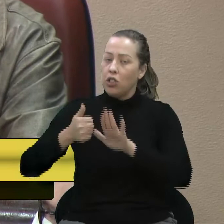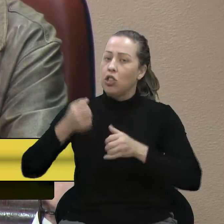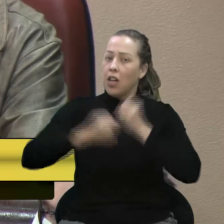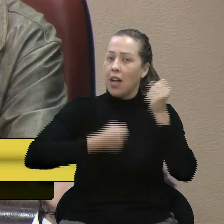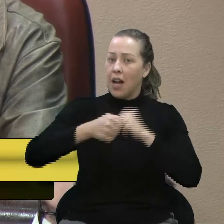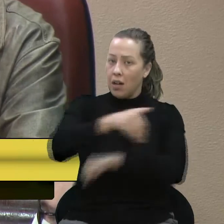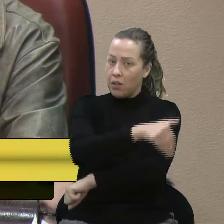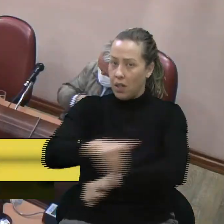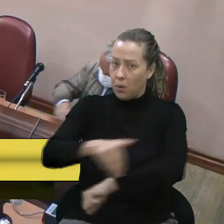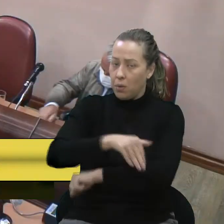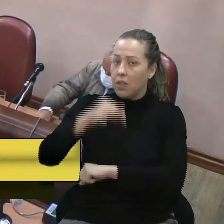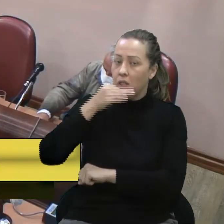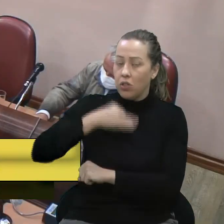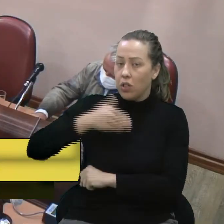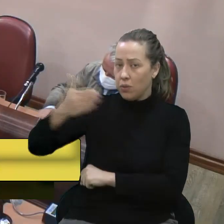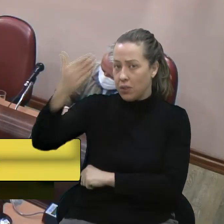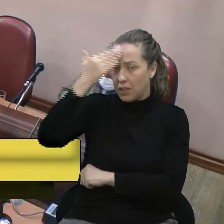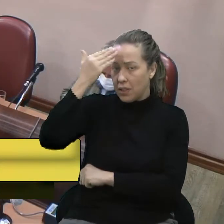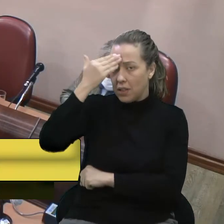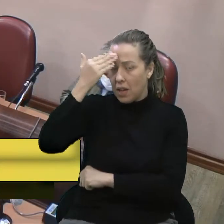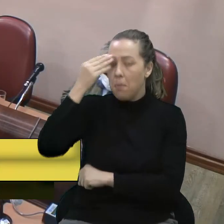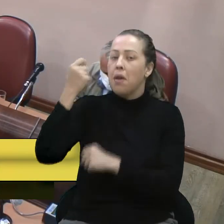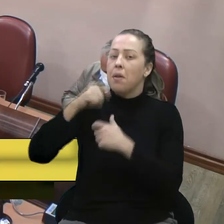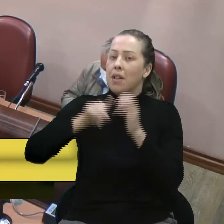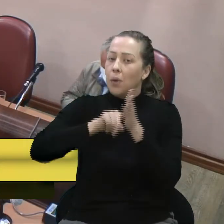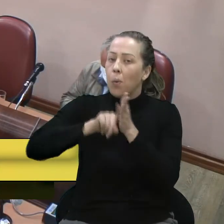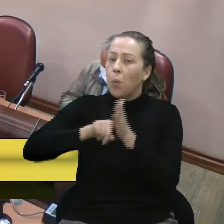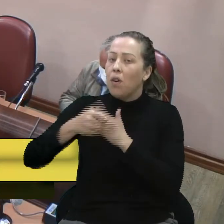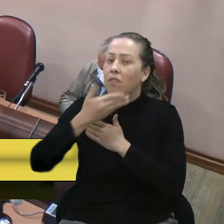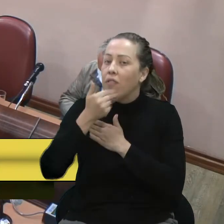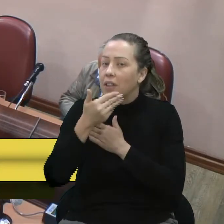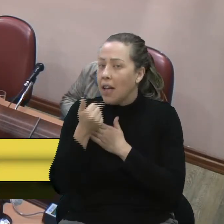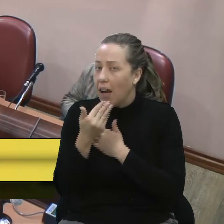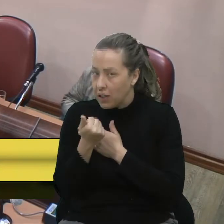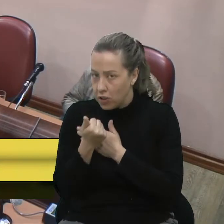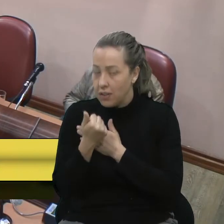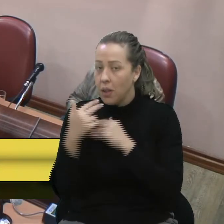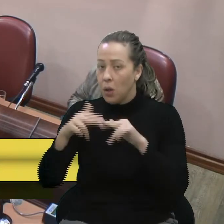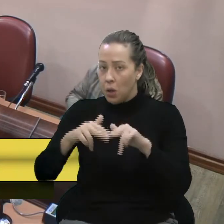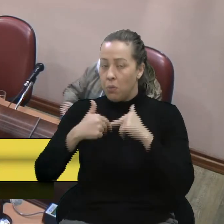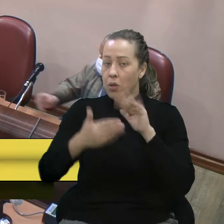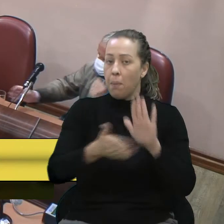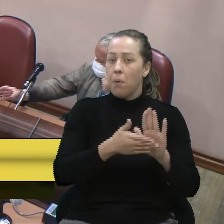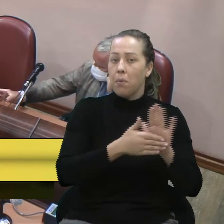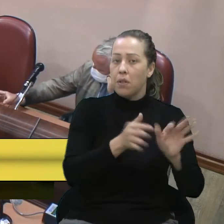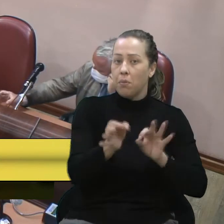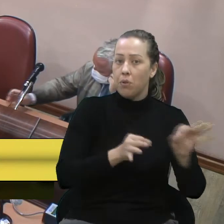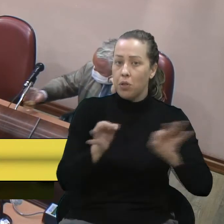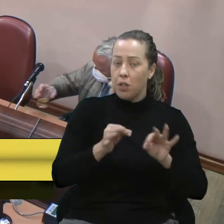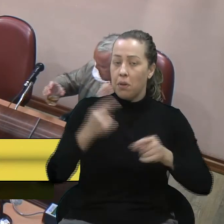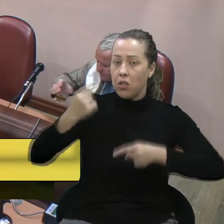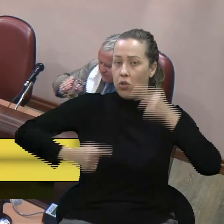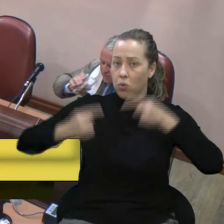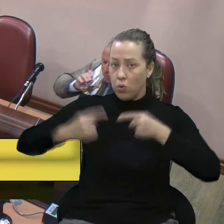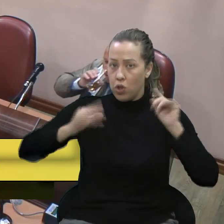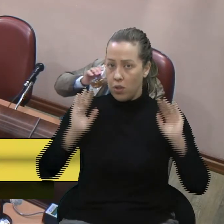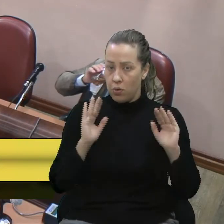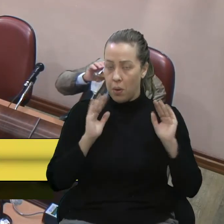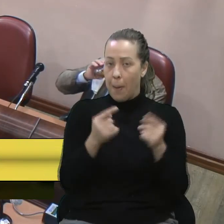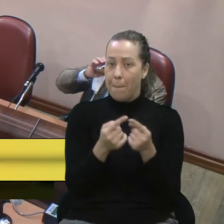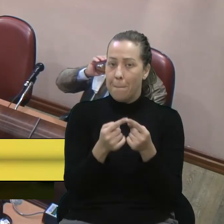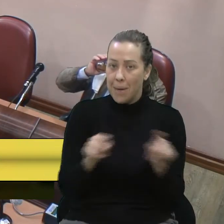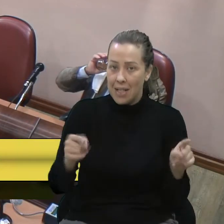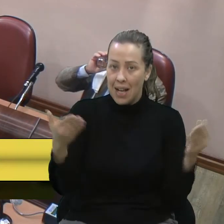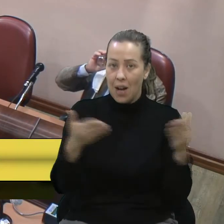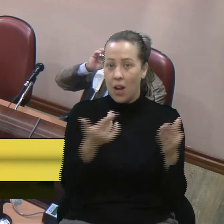Caxias. Eu sei muito bem que nós temos que estudar a viabilidade e por isso propomos o projeto para ser discutido. Mas aqui